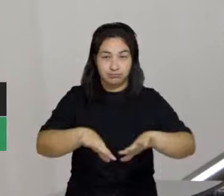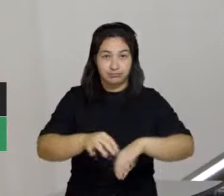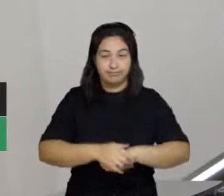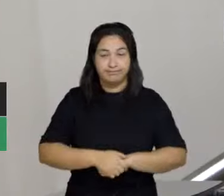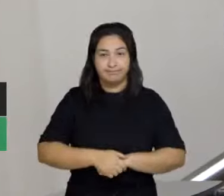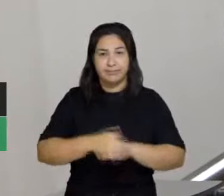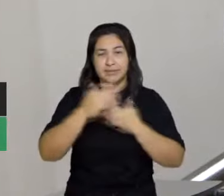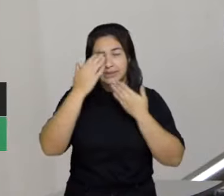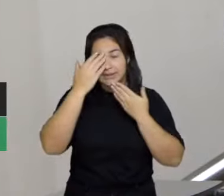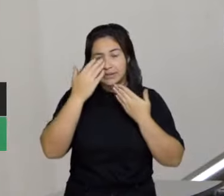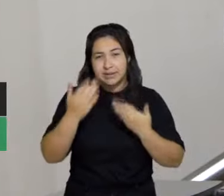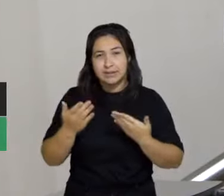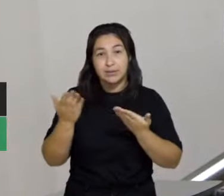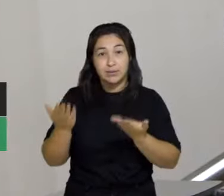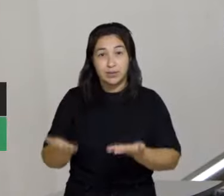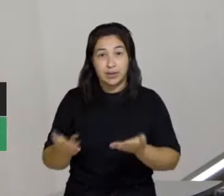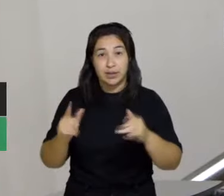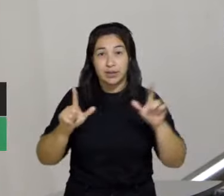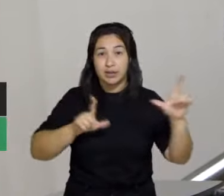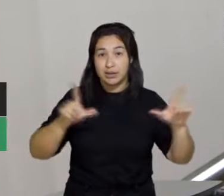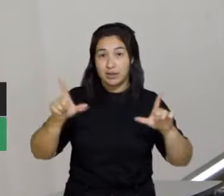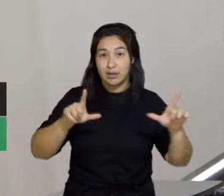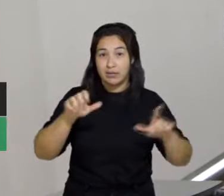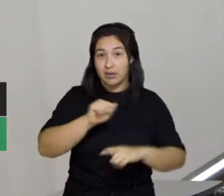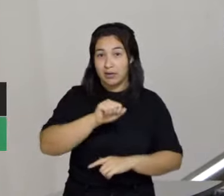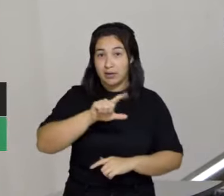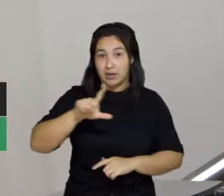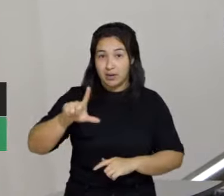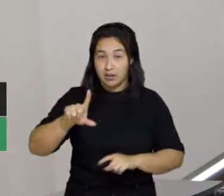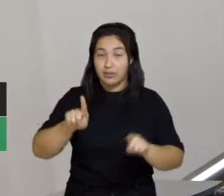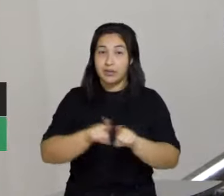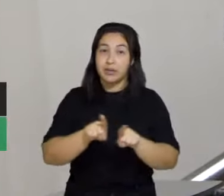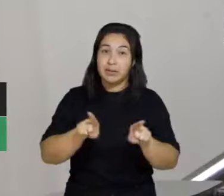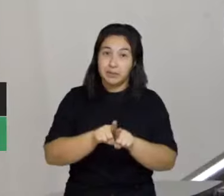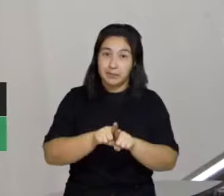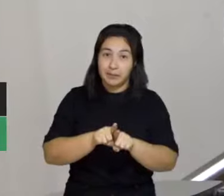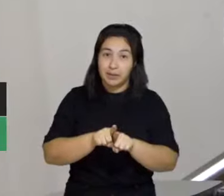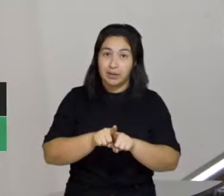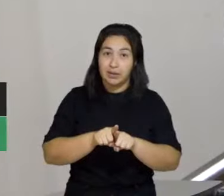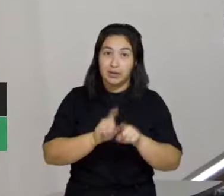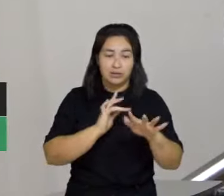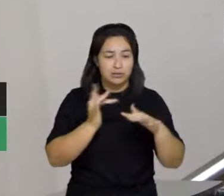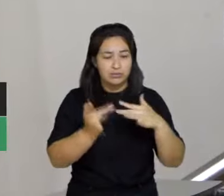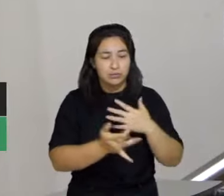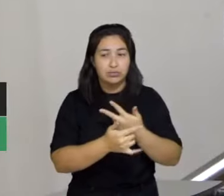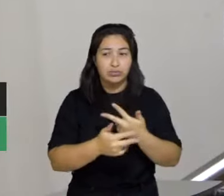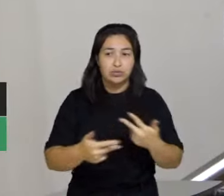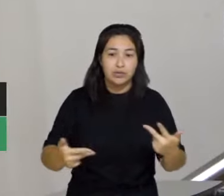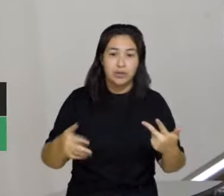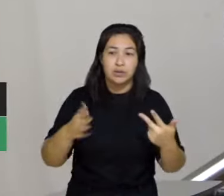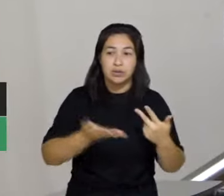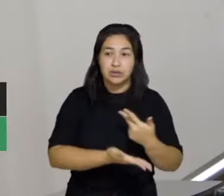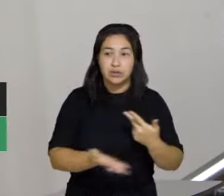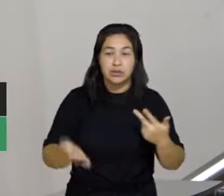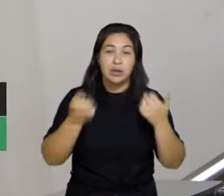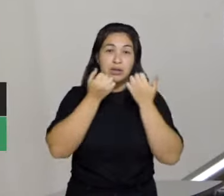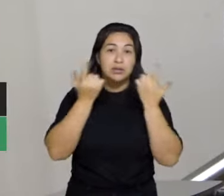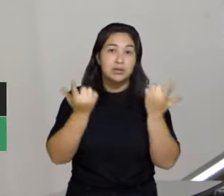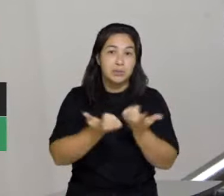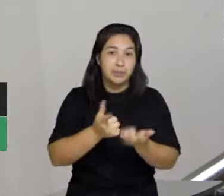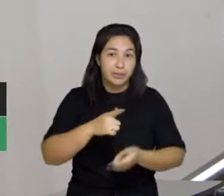da nossa TVAL e de todas as redes digitais que a Assembleia Legislativa coloca à disposição